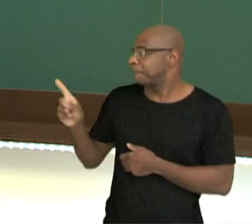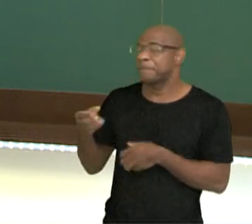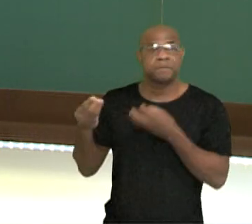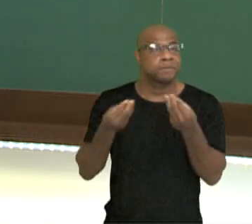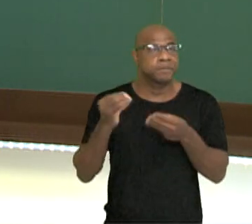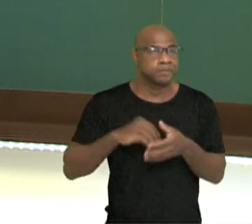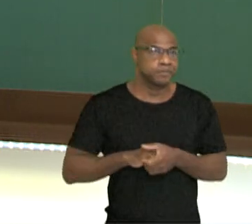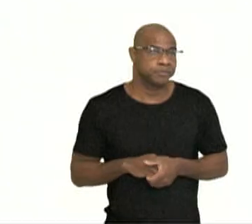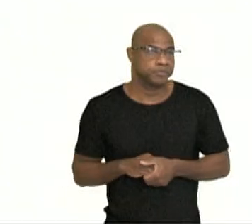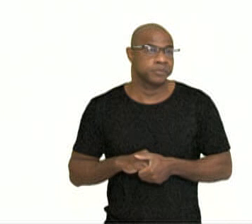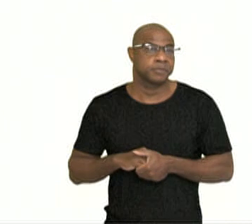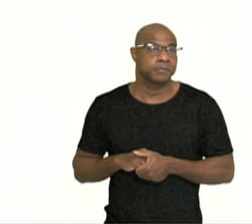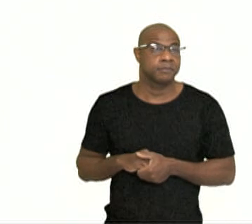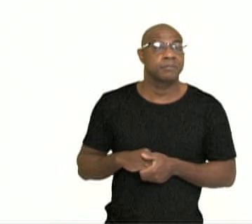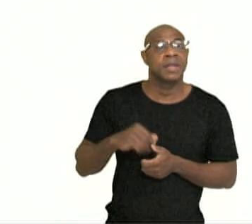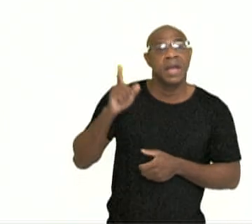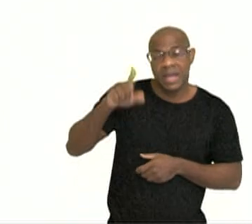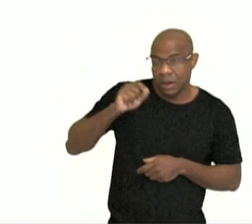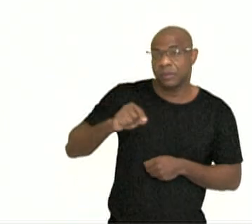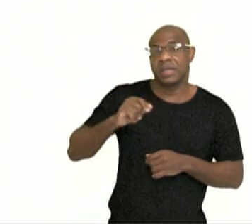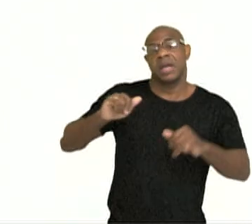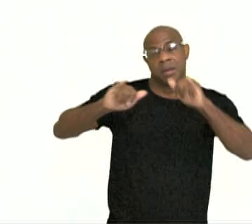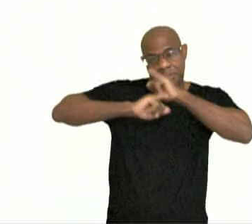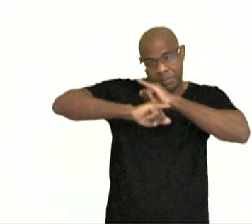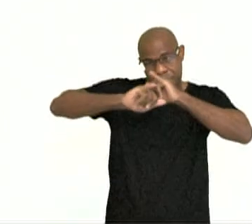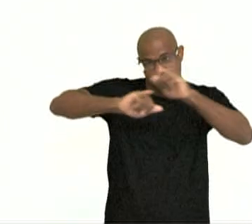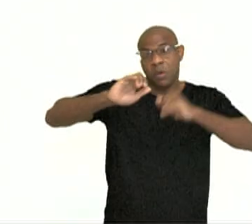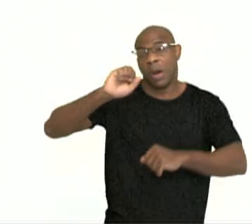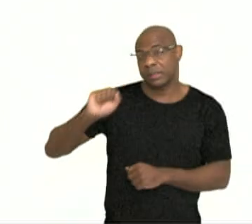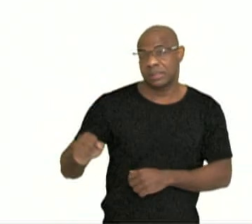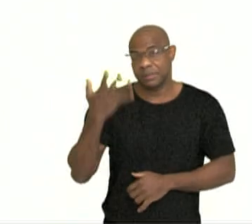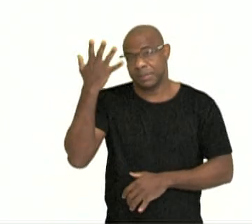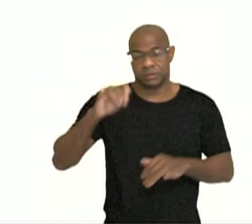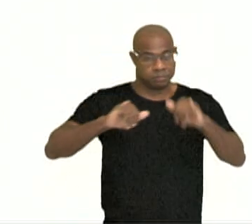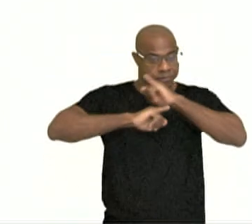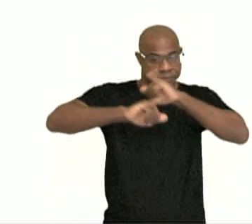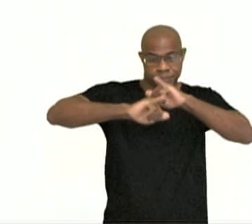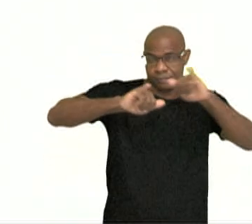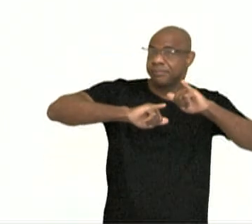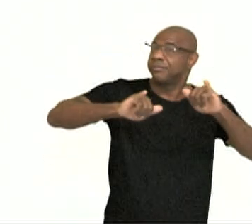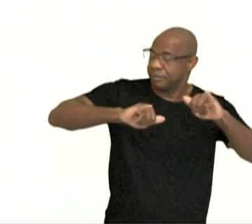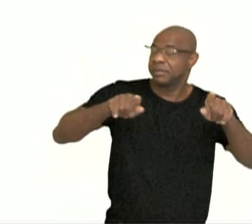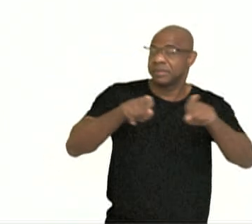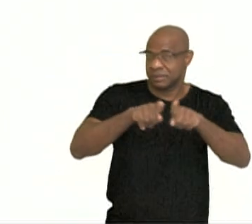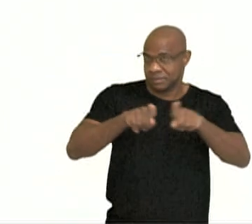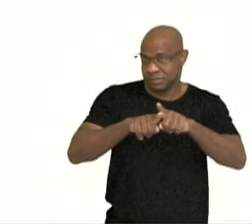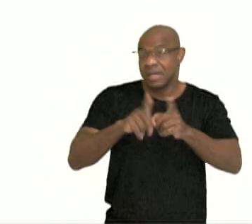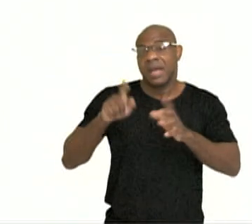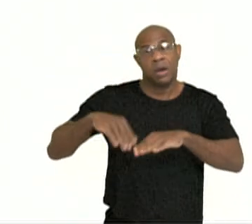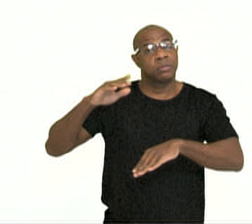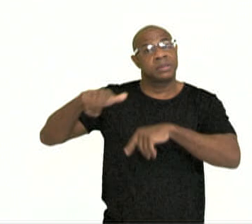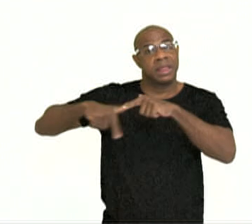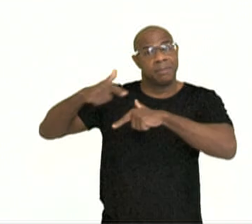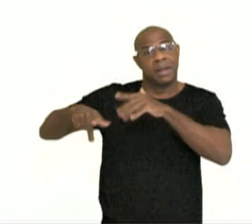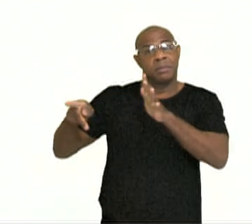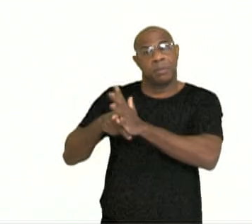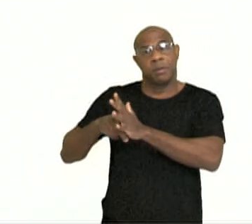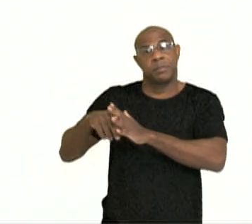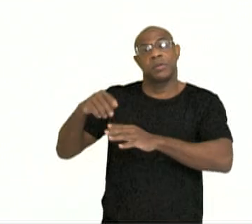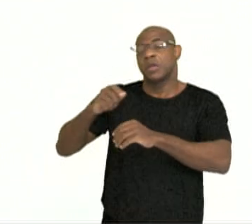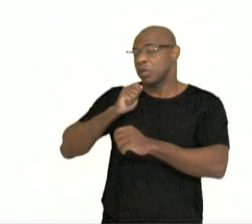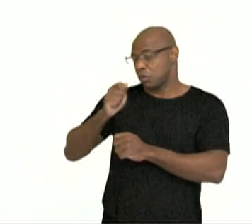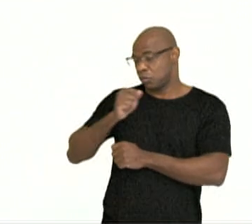da função, a função é divulgar os fatos para todos através da mídia. Essa é a função do jornalismo, segundo